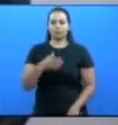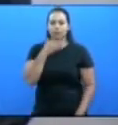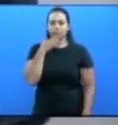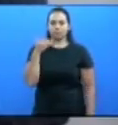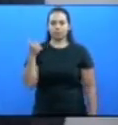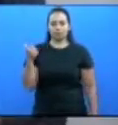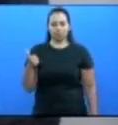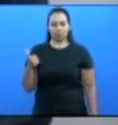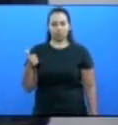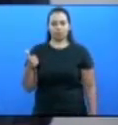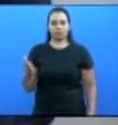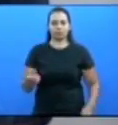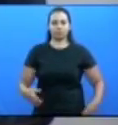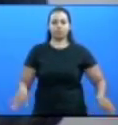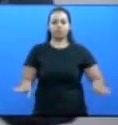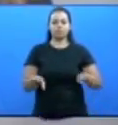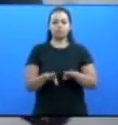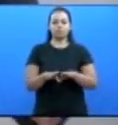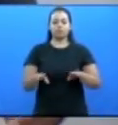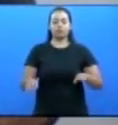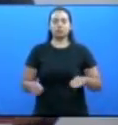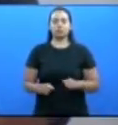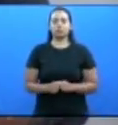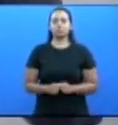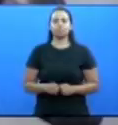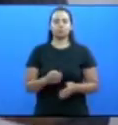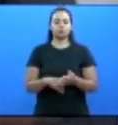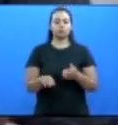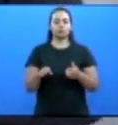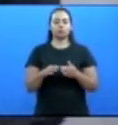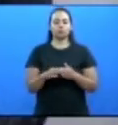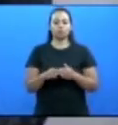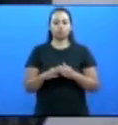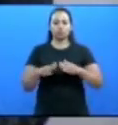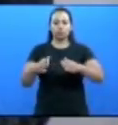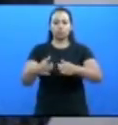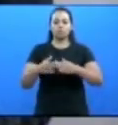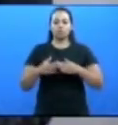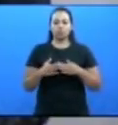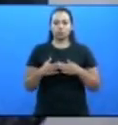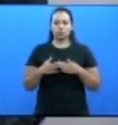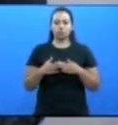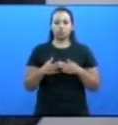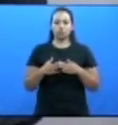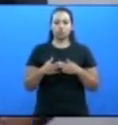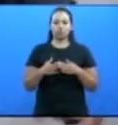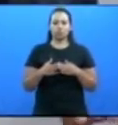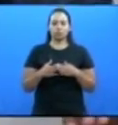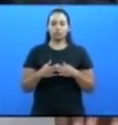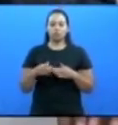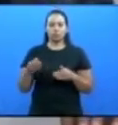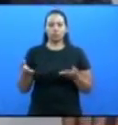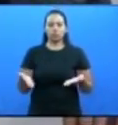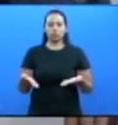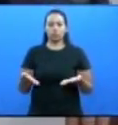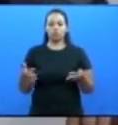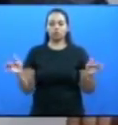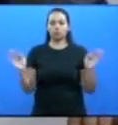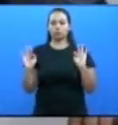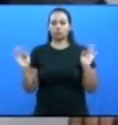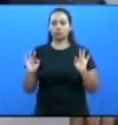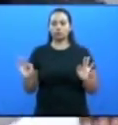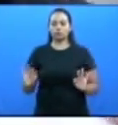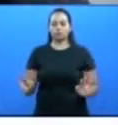presente e veio aqui pedir que, através da comissão, a gente pudesse fazer essas emendas. Então, a gente fica feliz aqui hoje, colocando